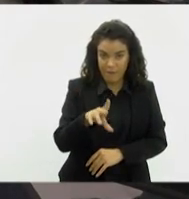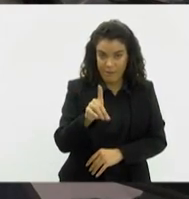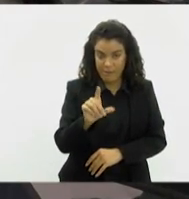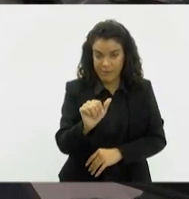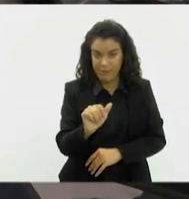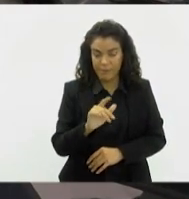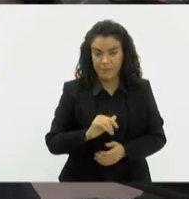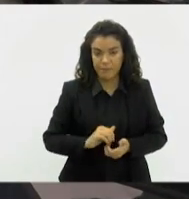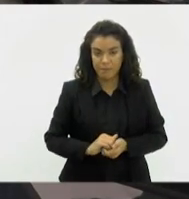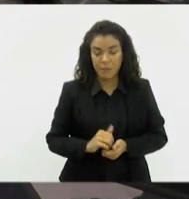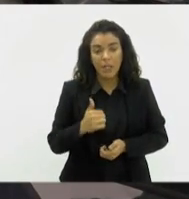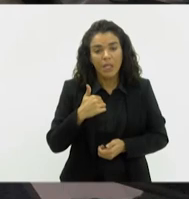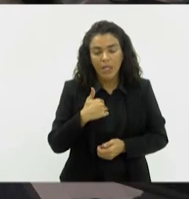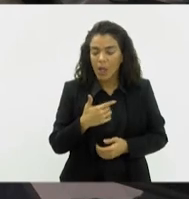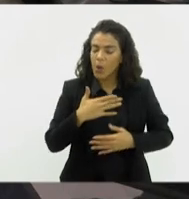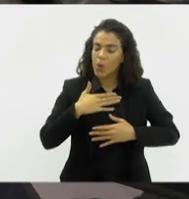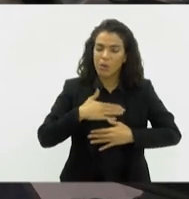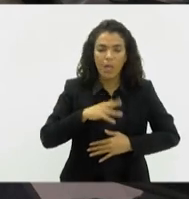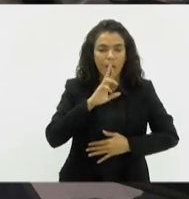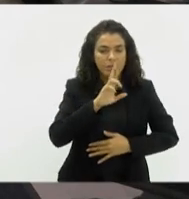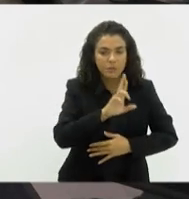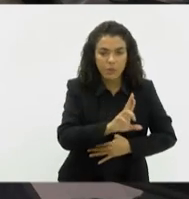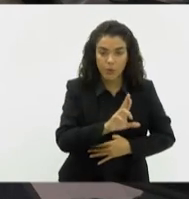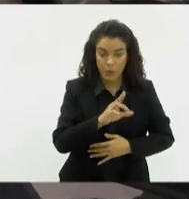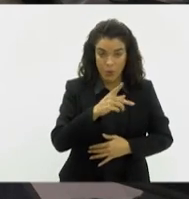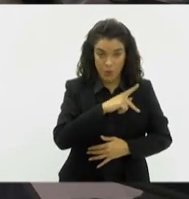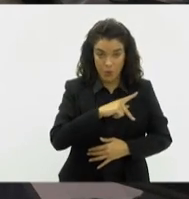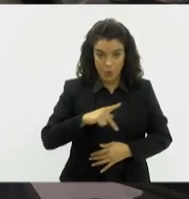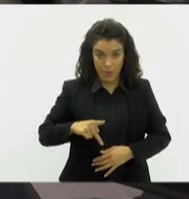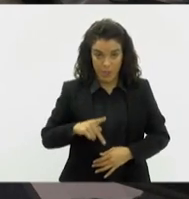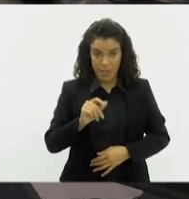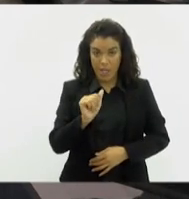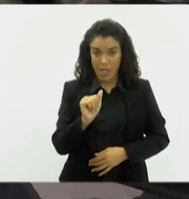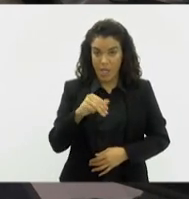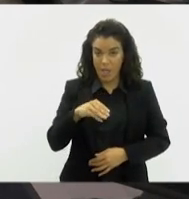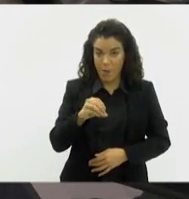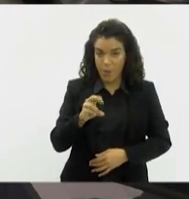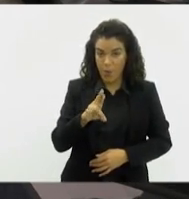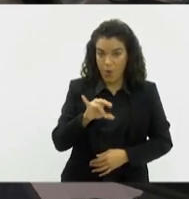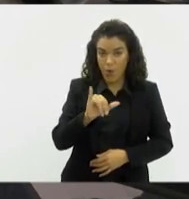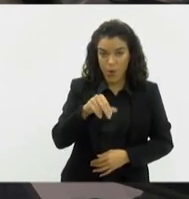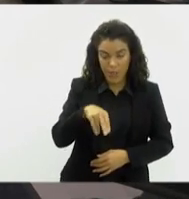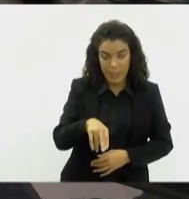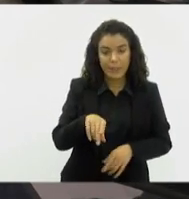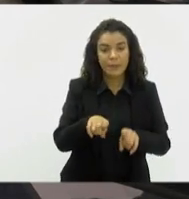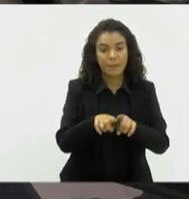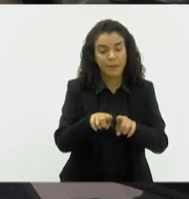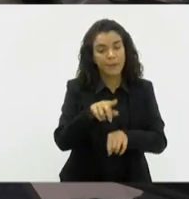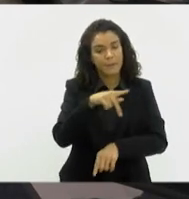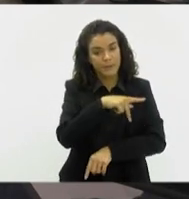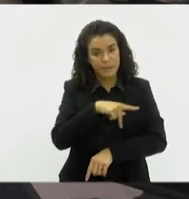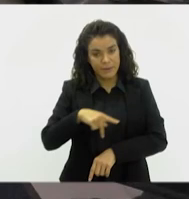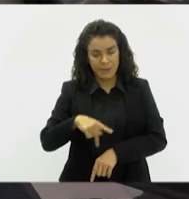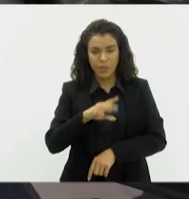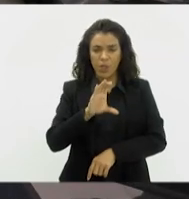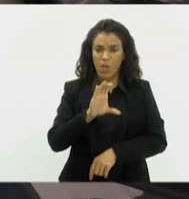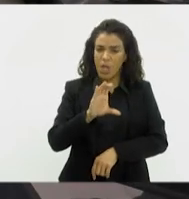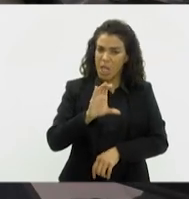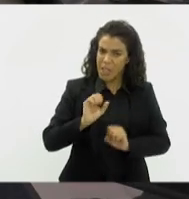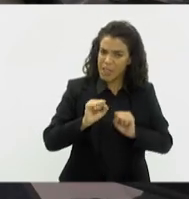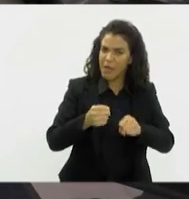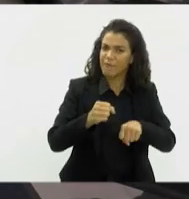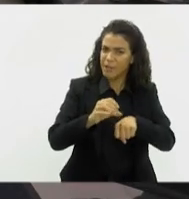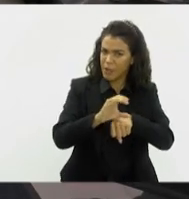E aí eu posso dizer com toda tranquilidade. O presidente Amorim, além de presidente de normas internas, é presidente da CCJ. Uhum. É um constitucionalista.